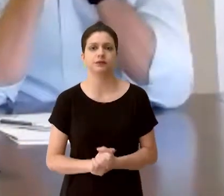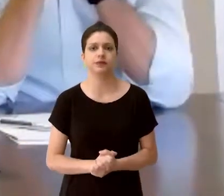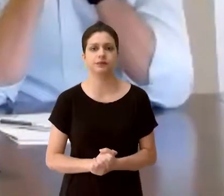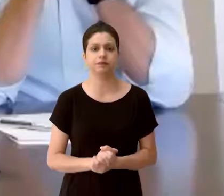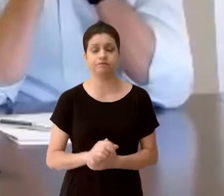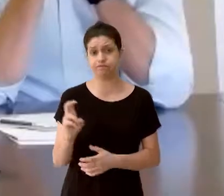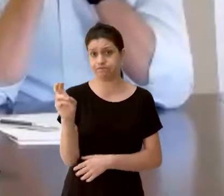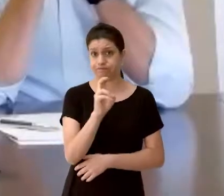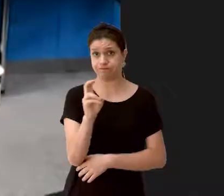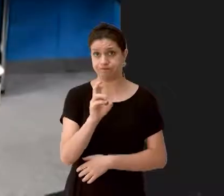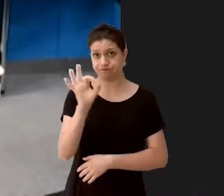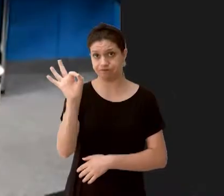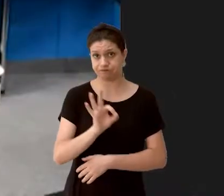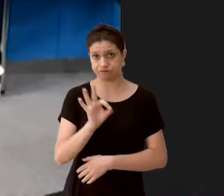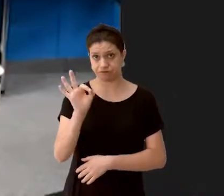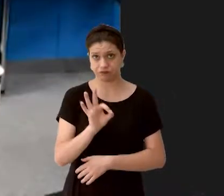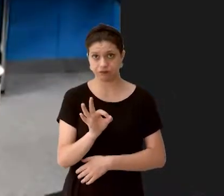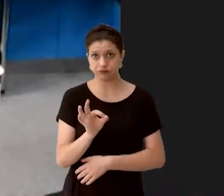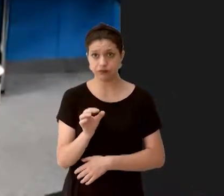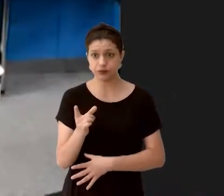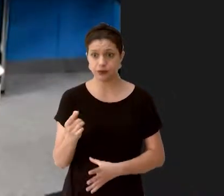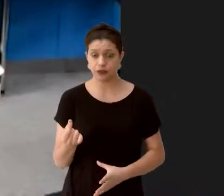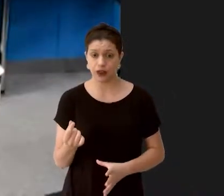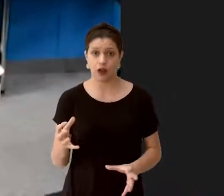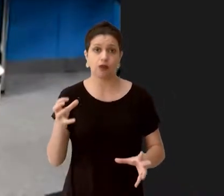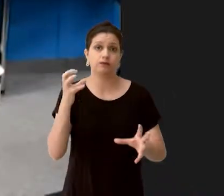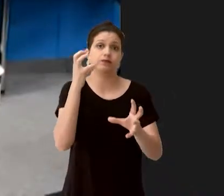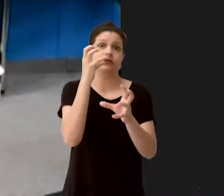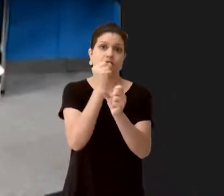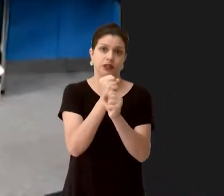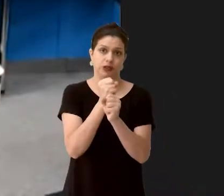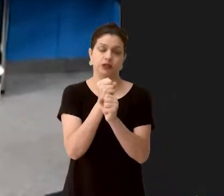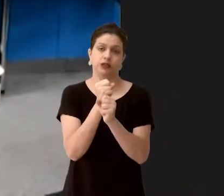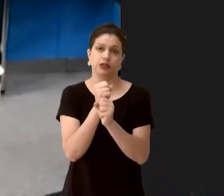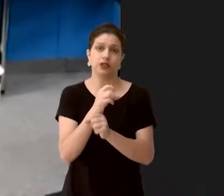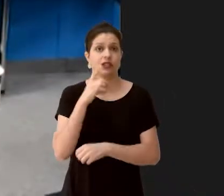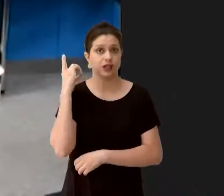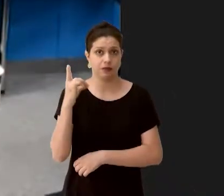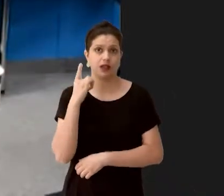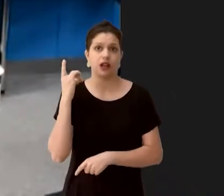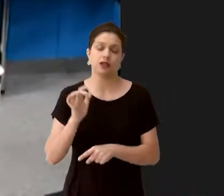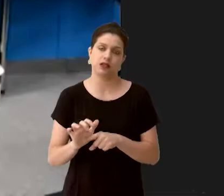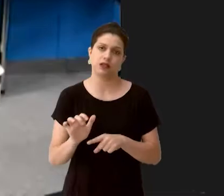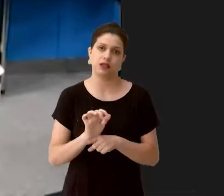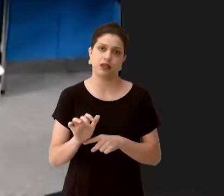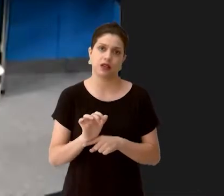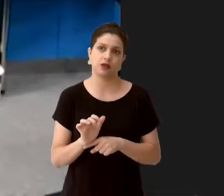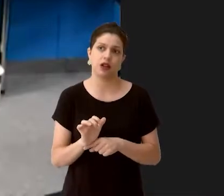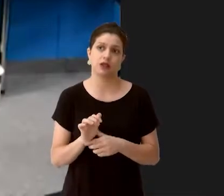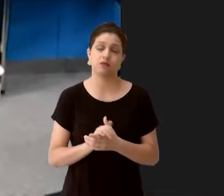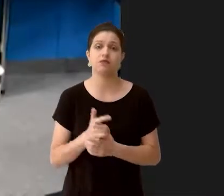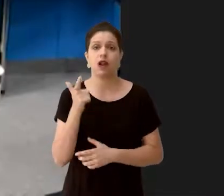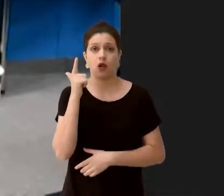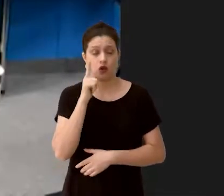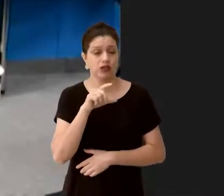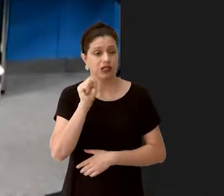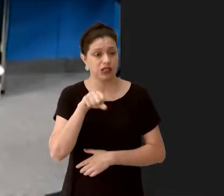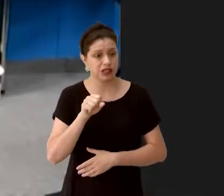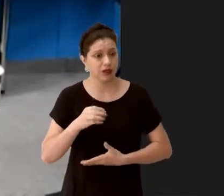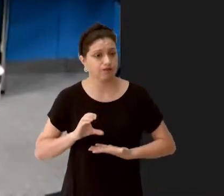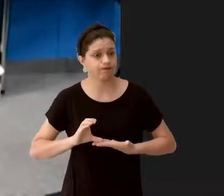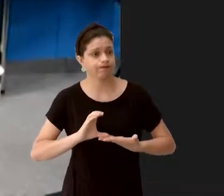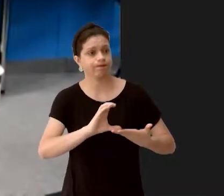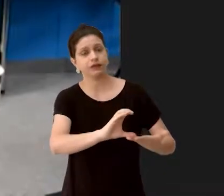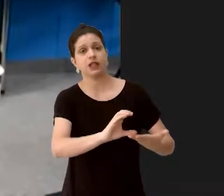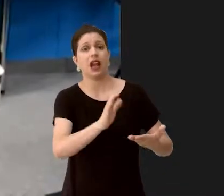mais recursos para a saúde. Nós estamos aplicando praticamente 55% do valor das emendas dos